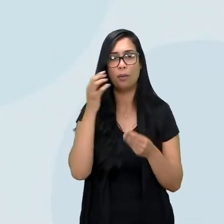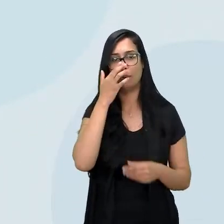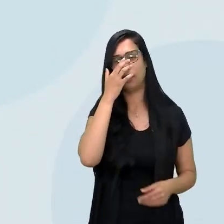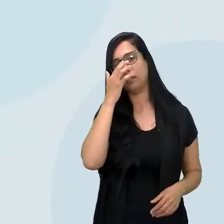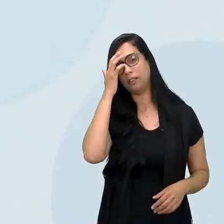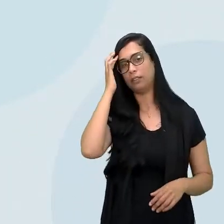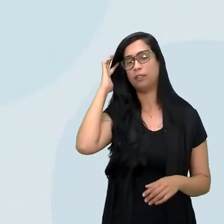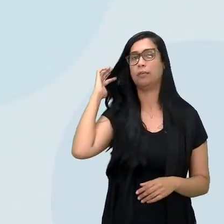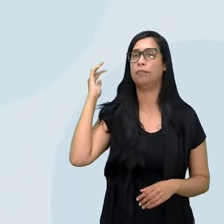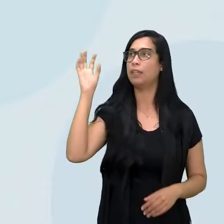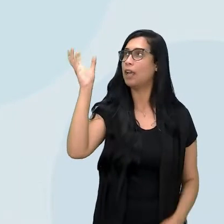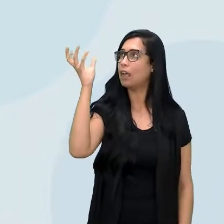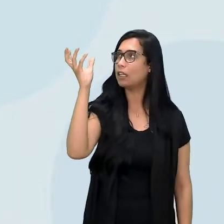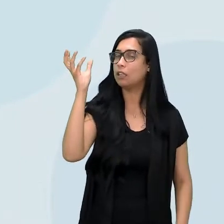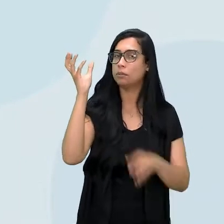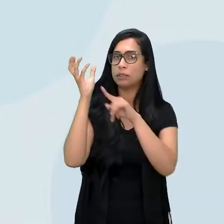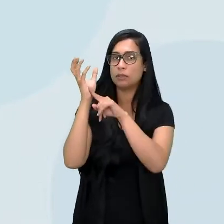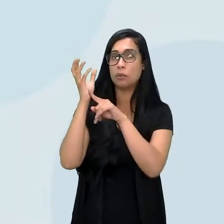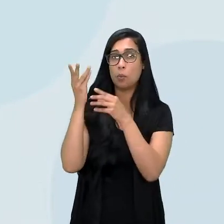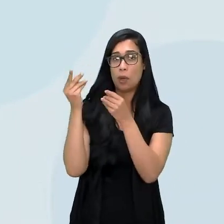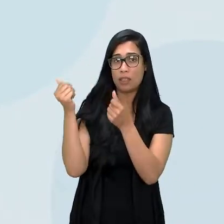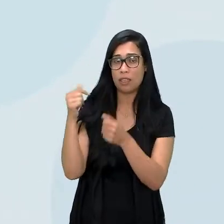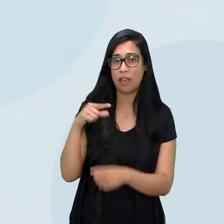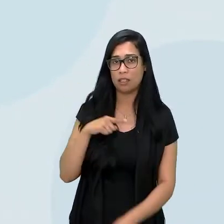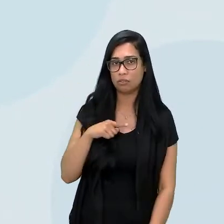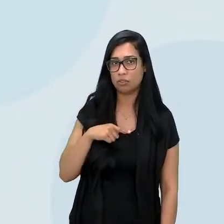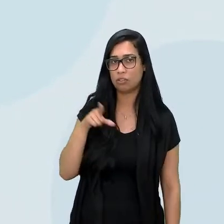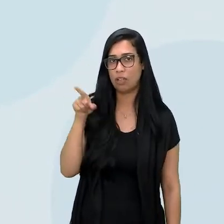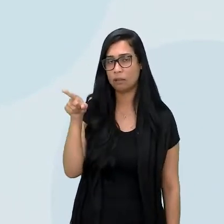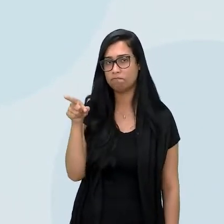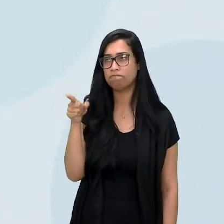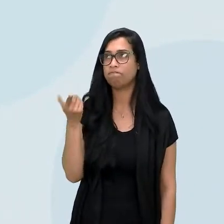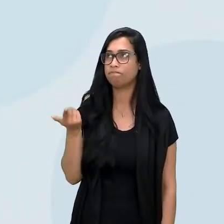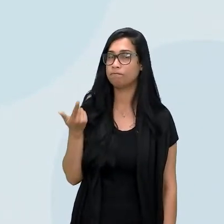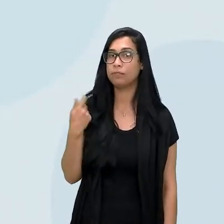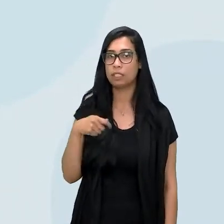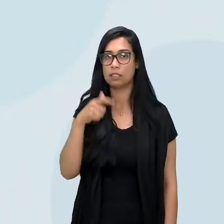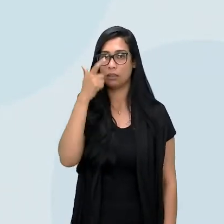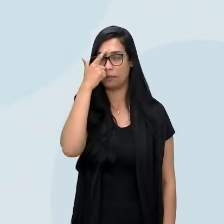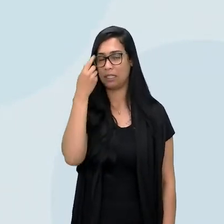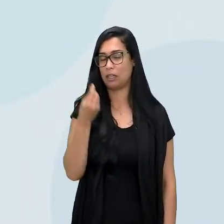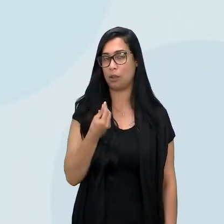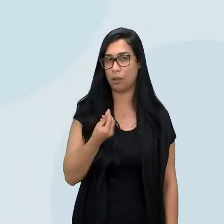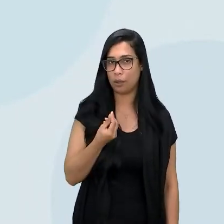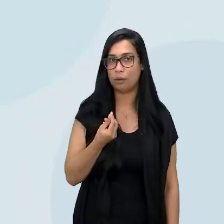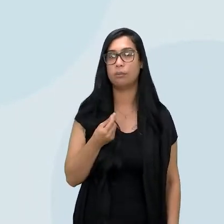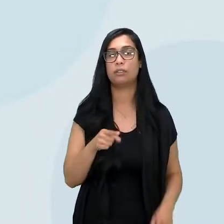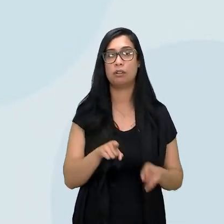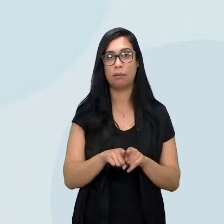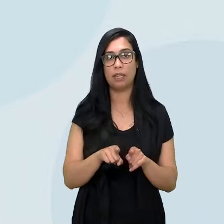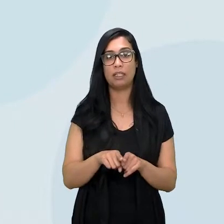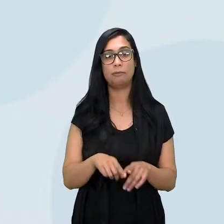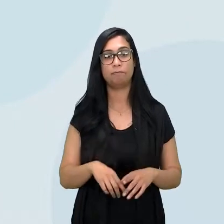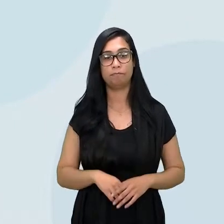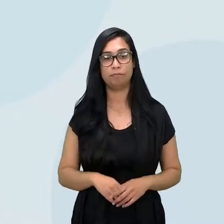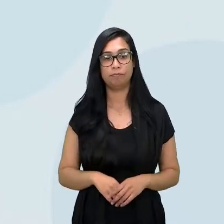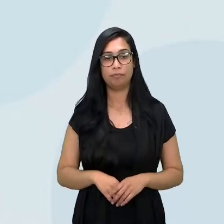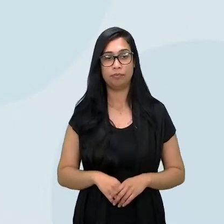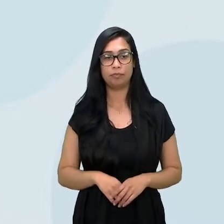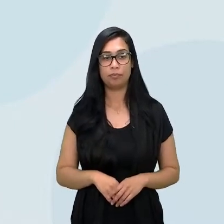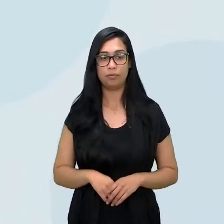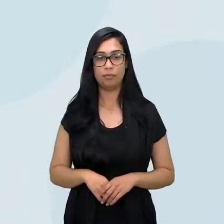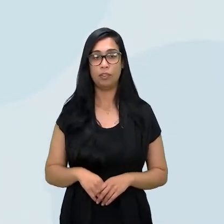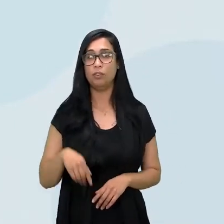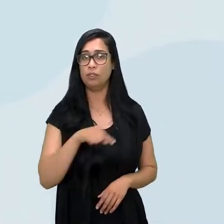é bem boa, né? Ela é eficiente? É um caso a se pensar. Neste simulador aí, a gente já conhece,